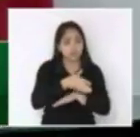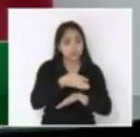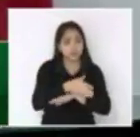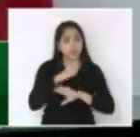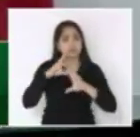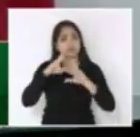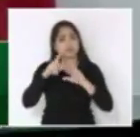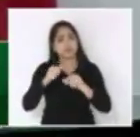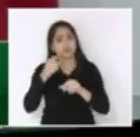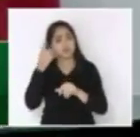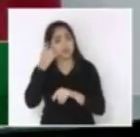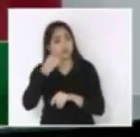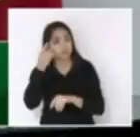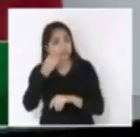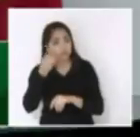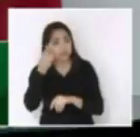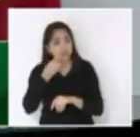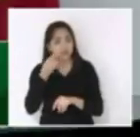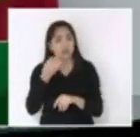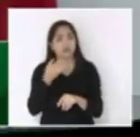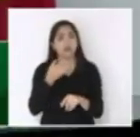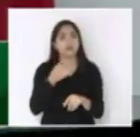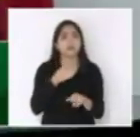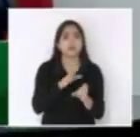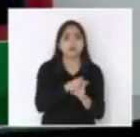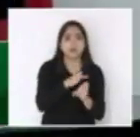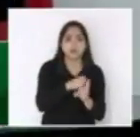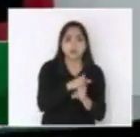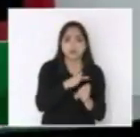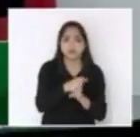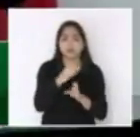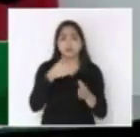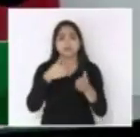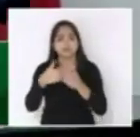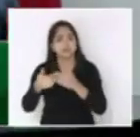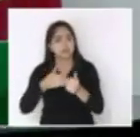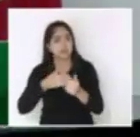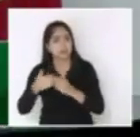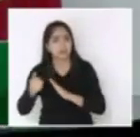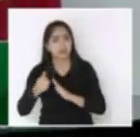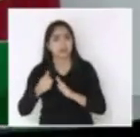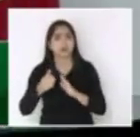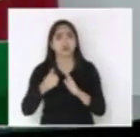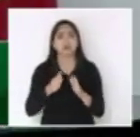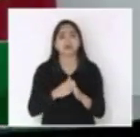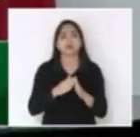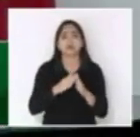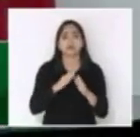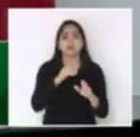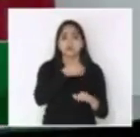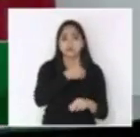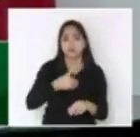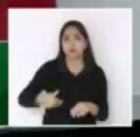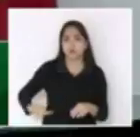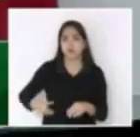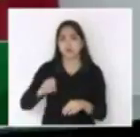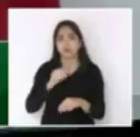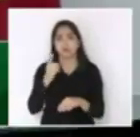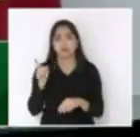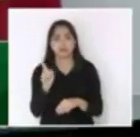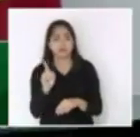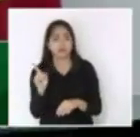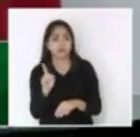os deputados orientando obras, independente se estão na base do governo ou não.